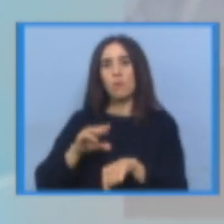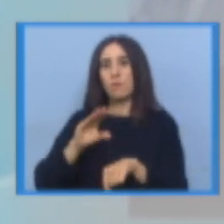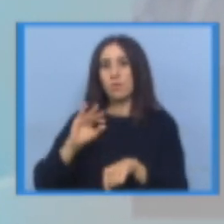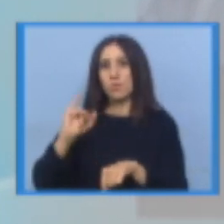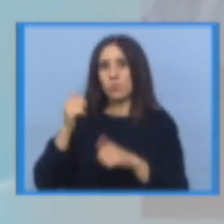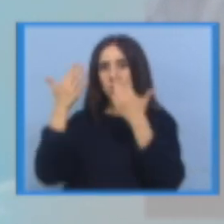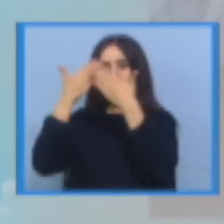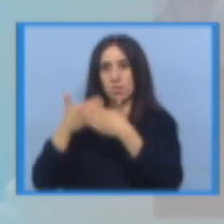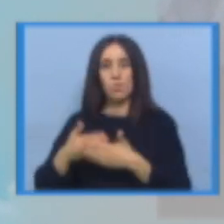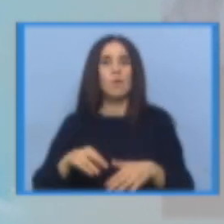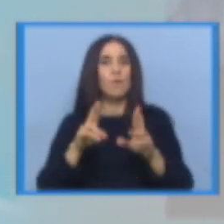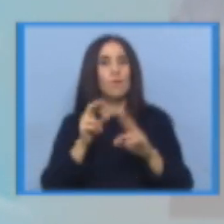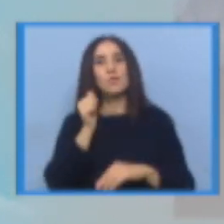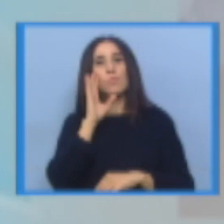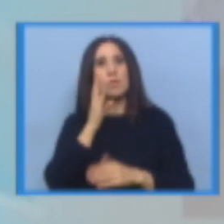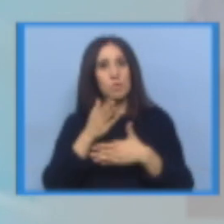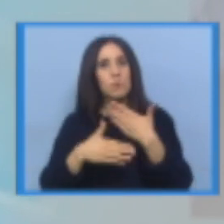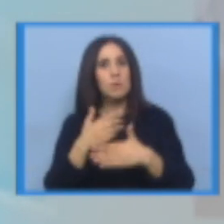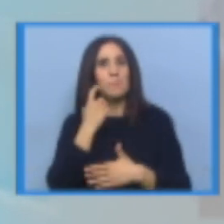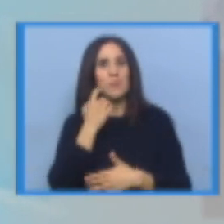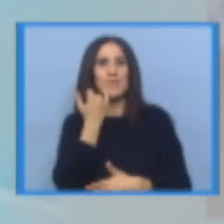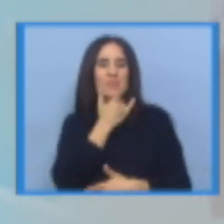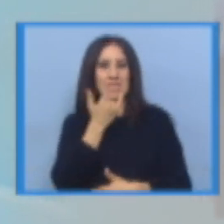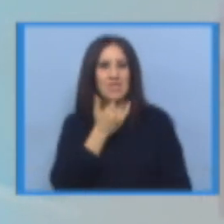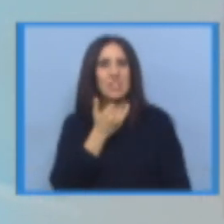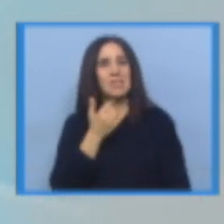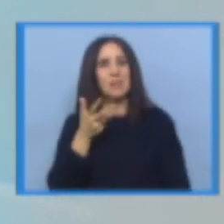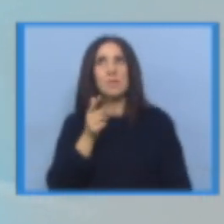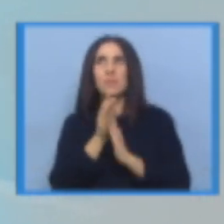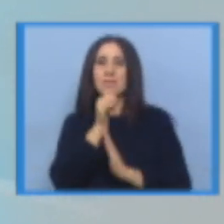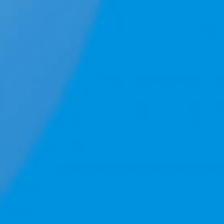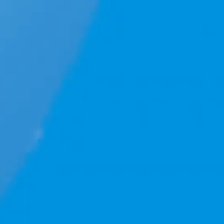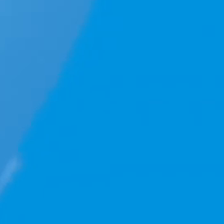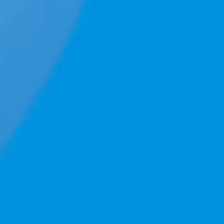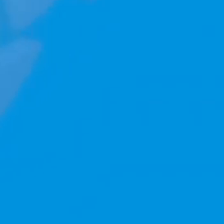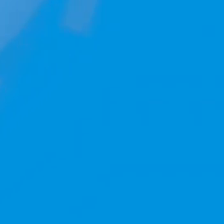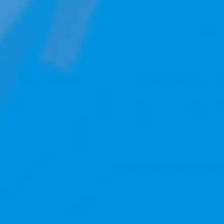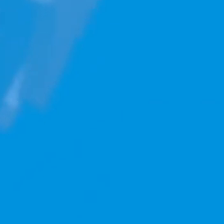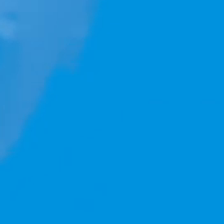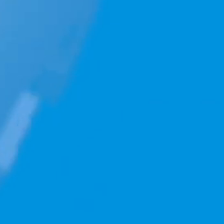22h45. Votos de boa tarde, continuação de Páscoa feliz e até amanhã, se Deus quiser.